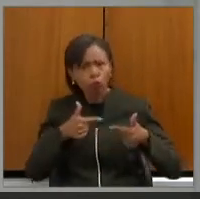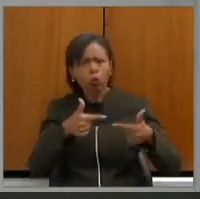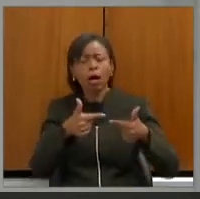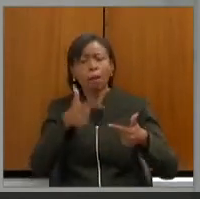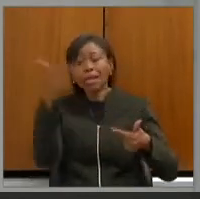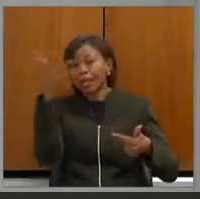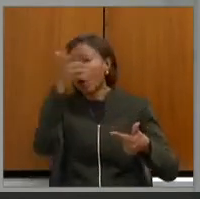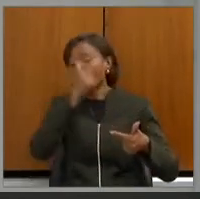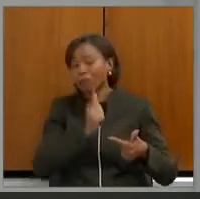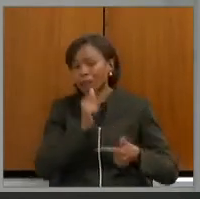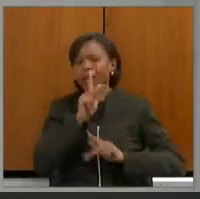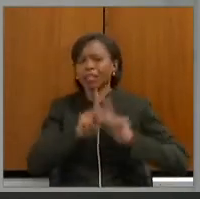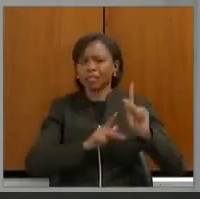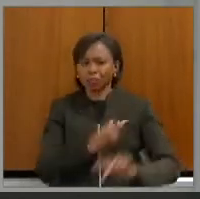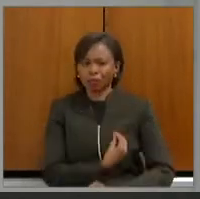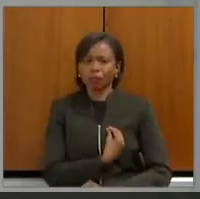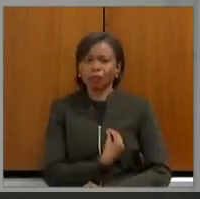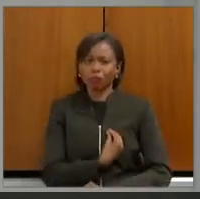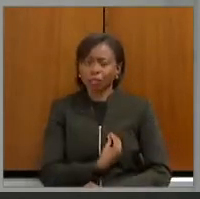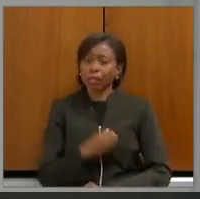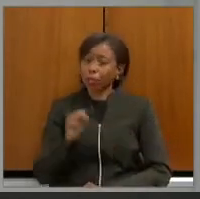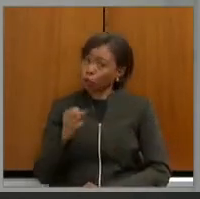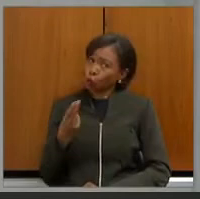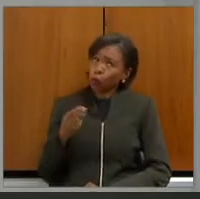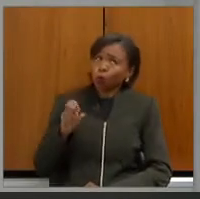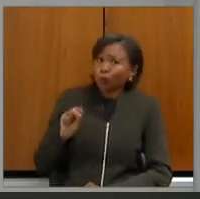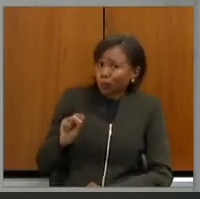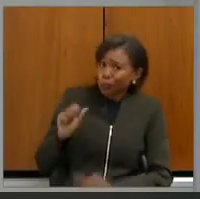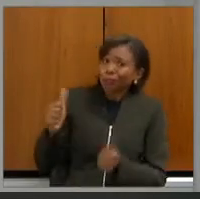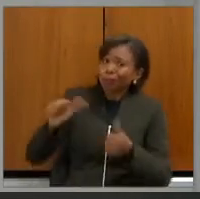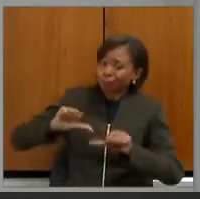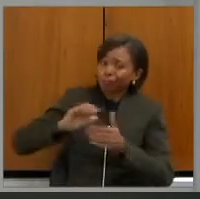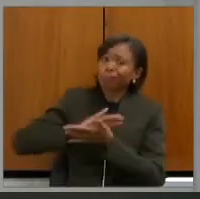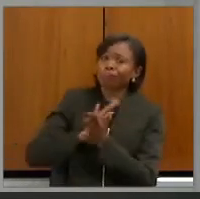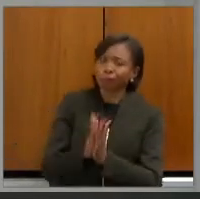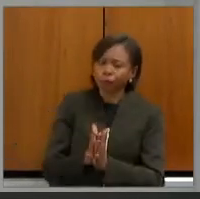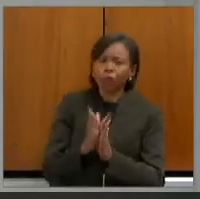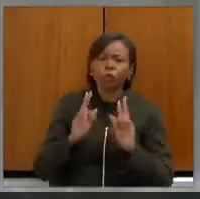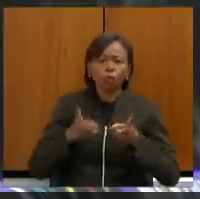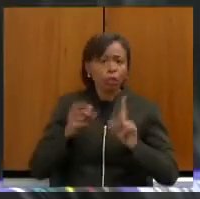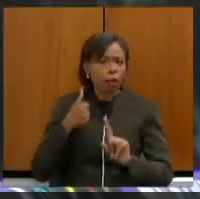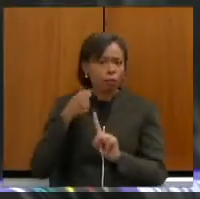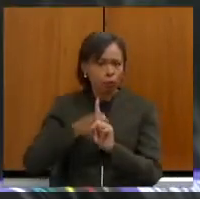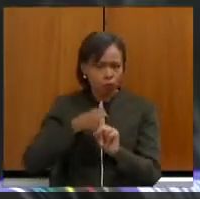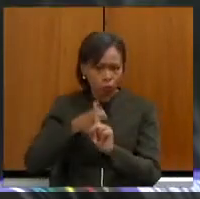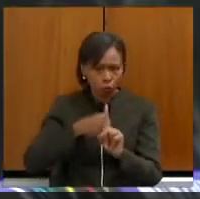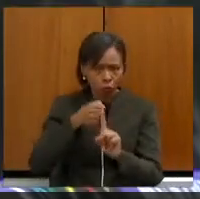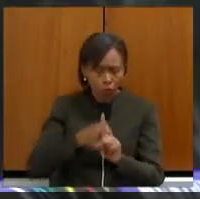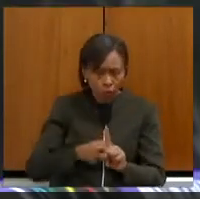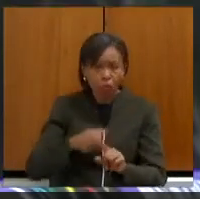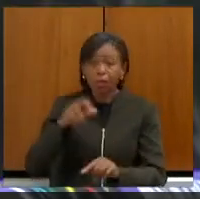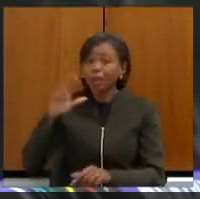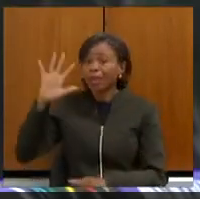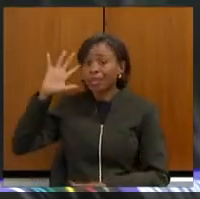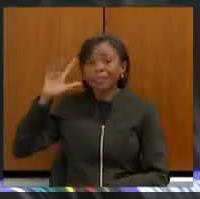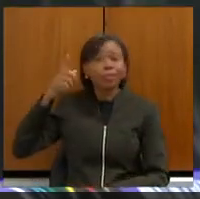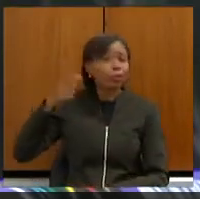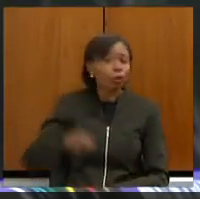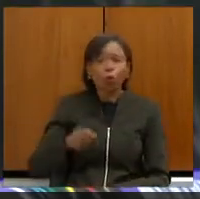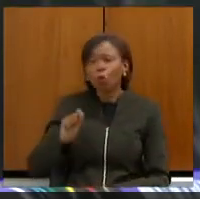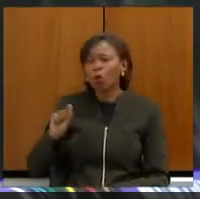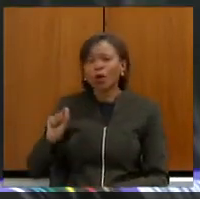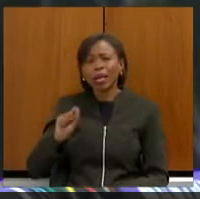todas as tentativas de destruição do SUS nunca deixamos de lutar Nossa saída foi e segue sendo